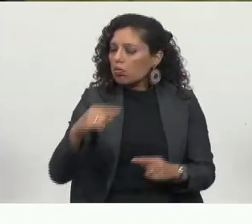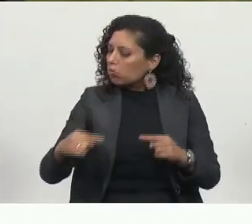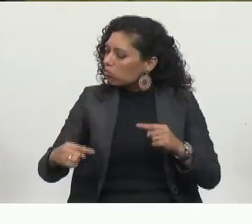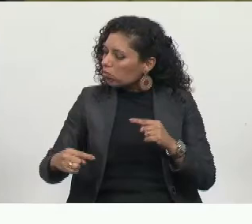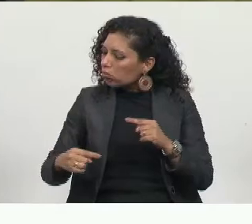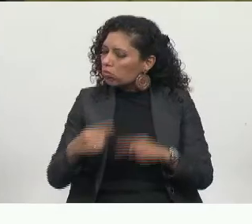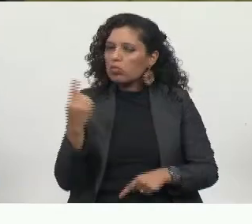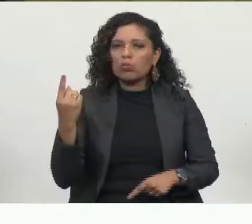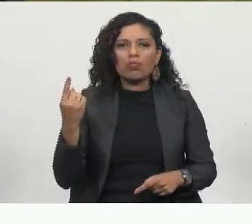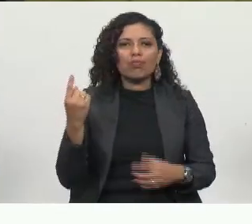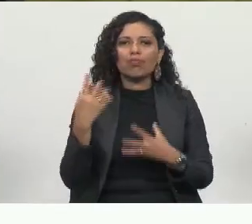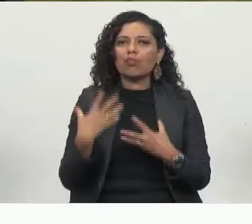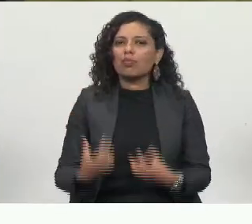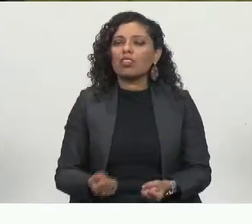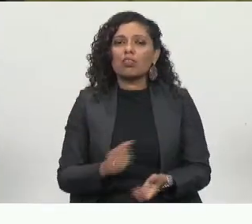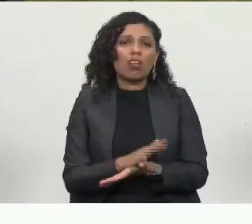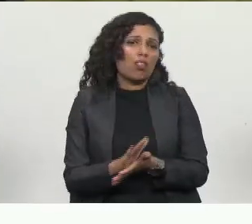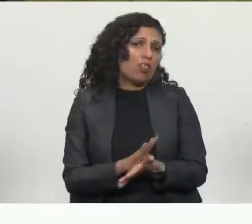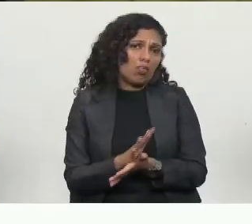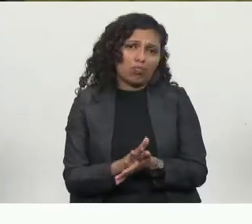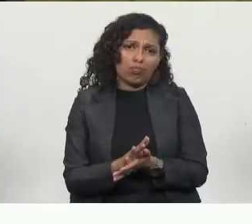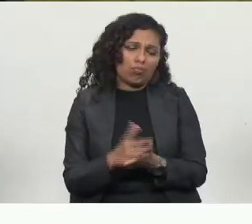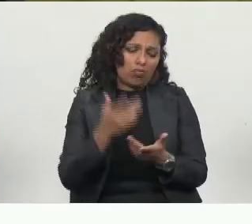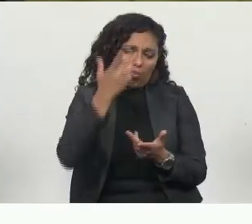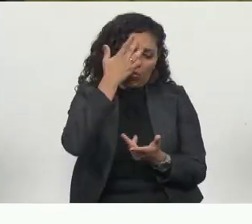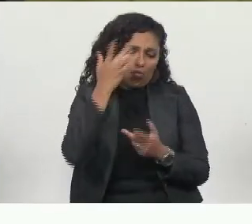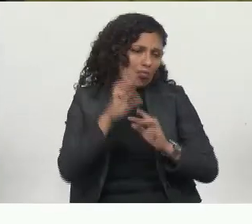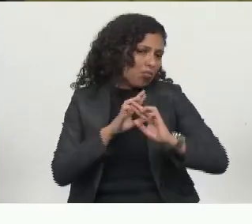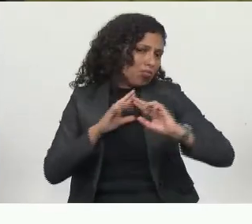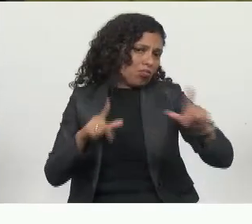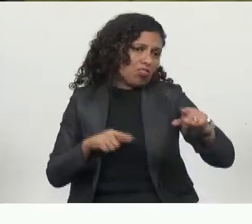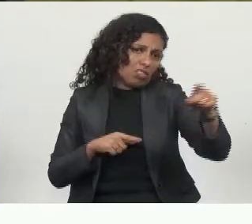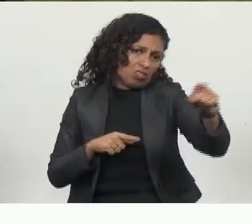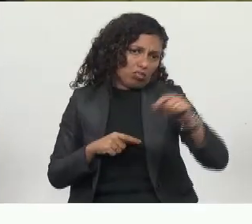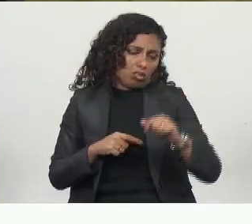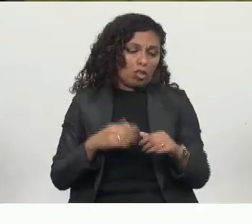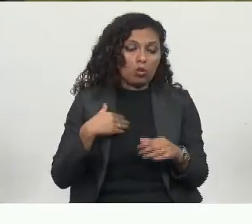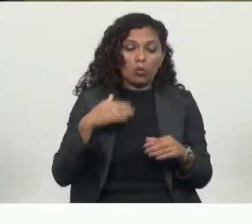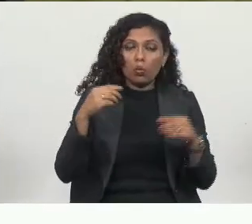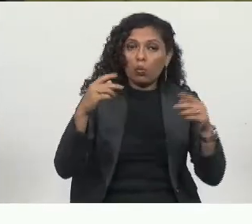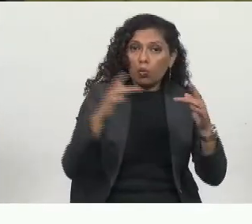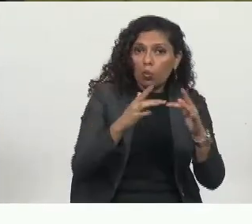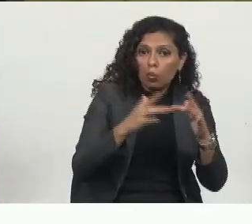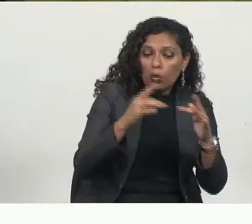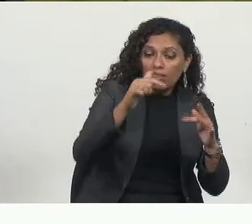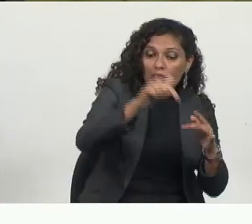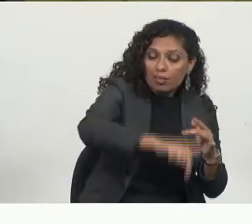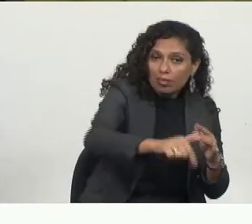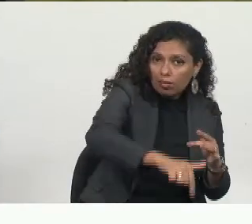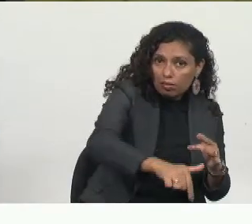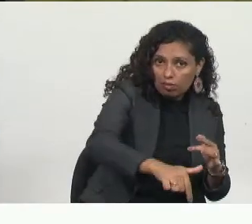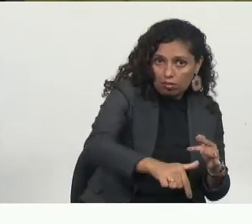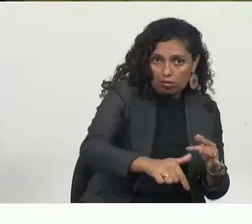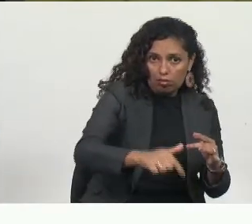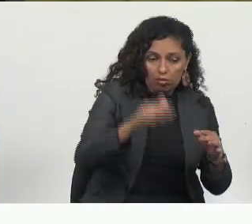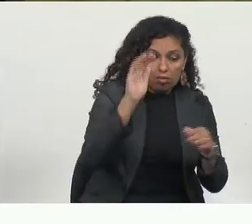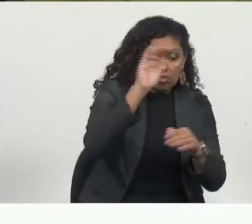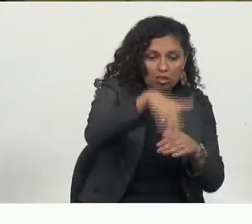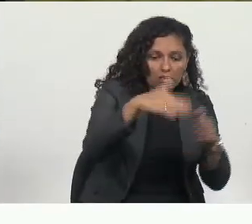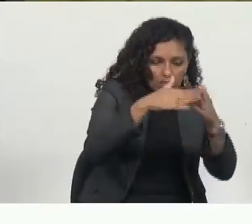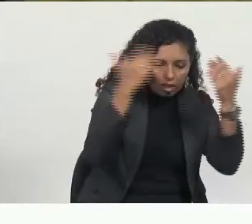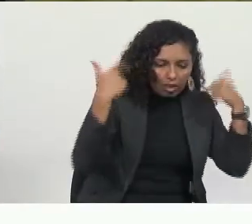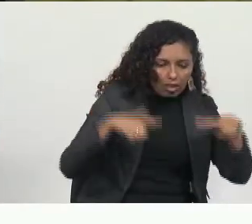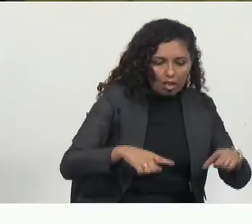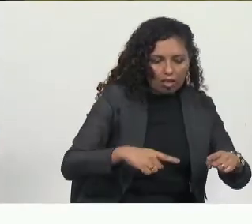concordo com a opinião, né? Mas eu não concordo aqui dentro, eu debato aqui dentro. Eu não